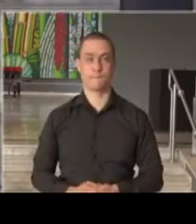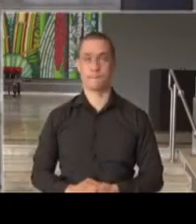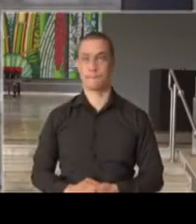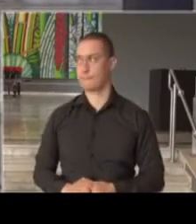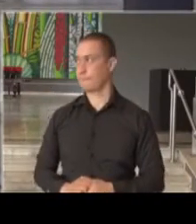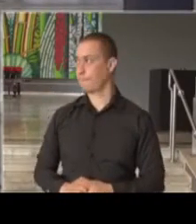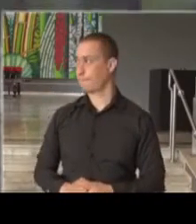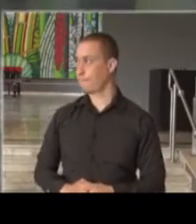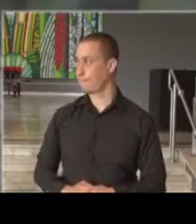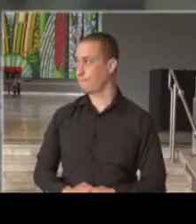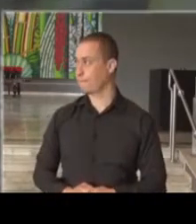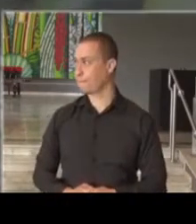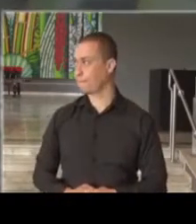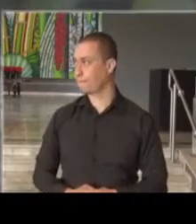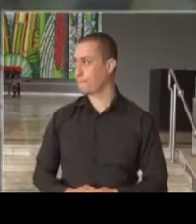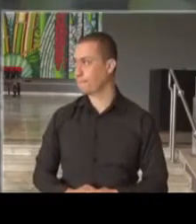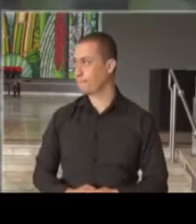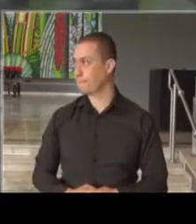Então,